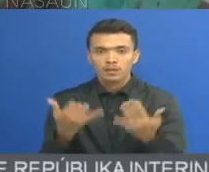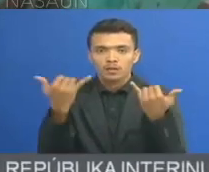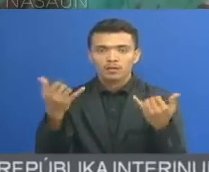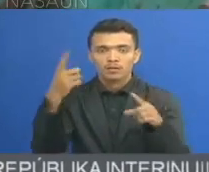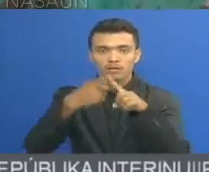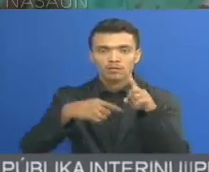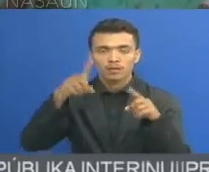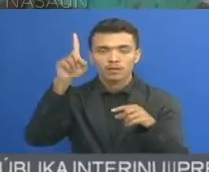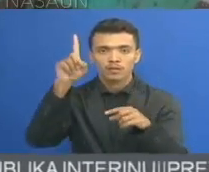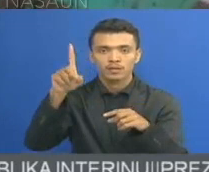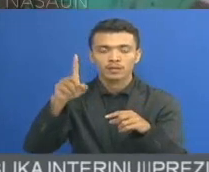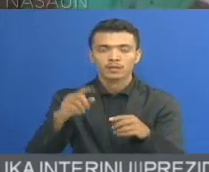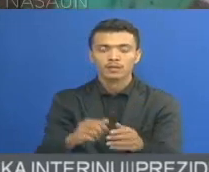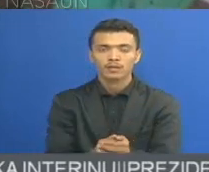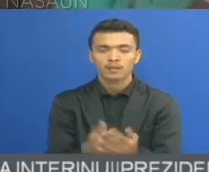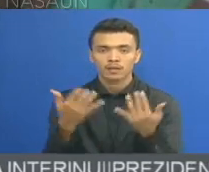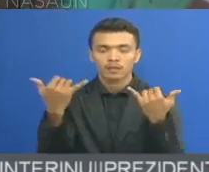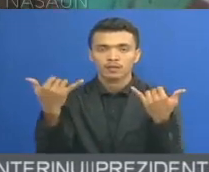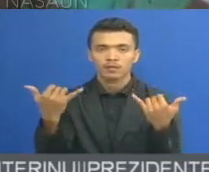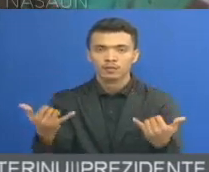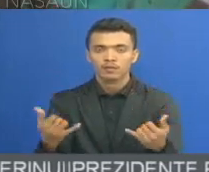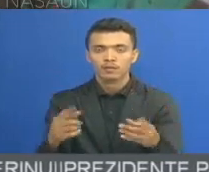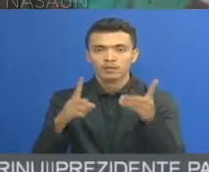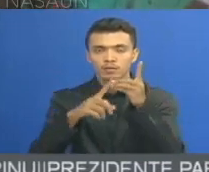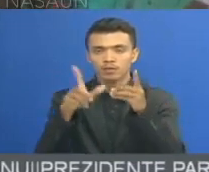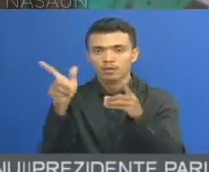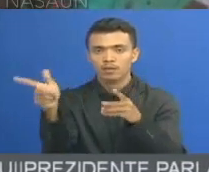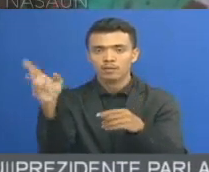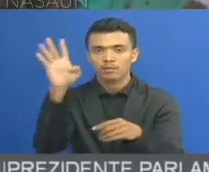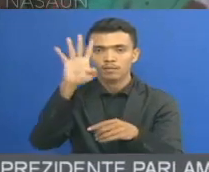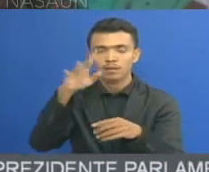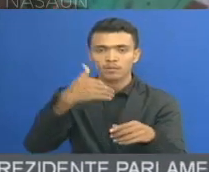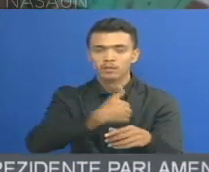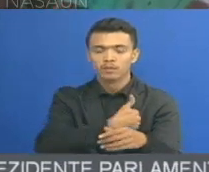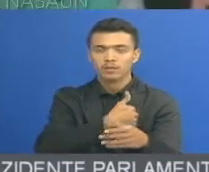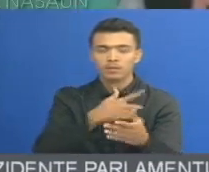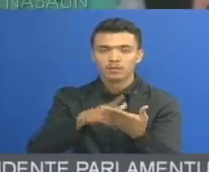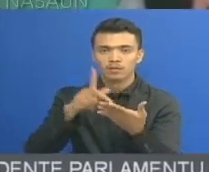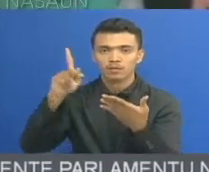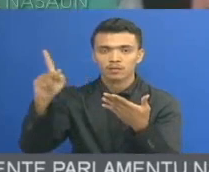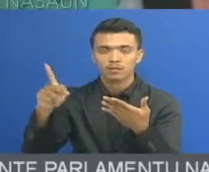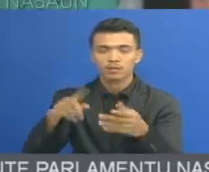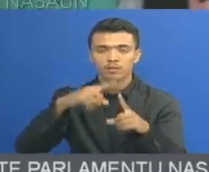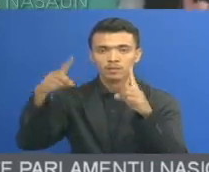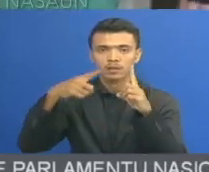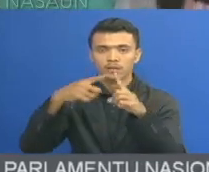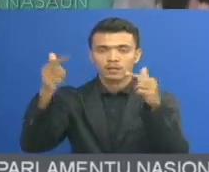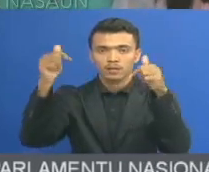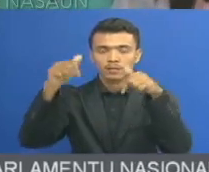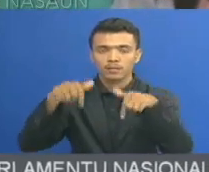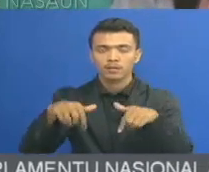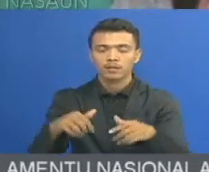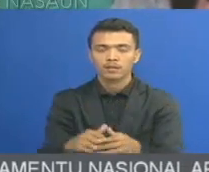ho tangida né, o rim do ampato na moça do halo pagamento. Quando a mãe to